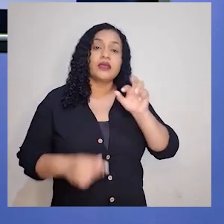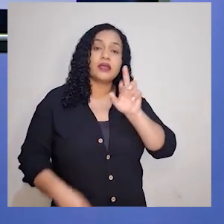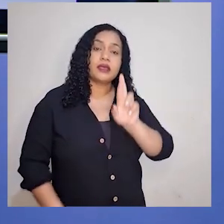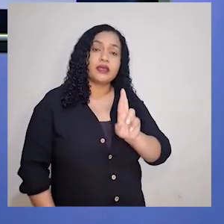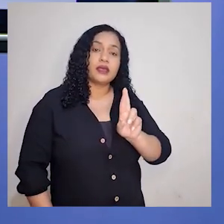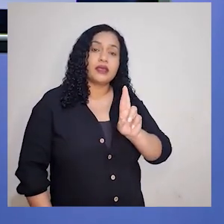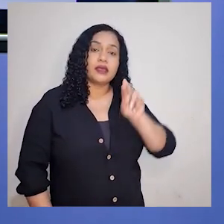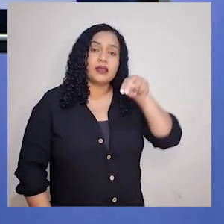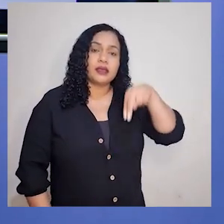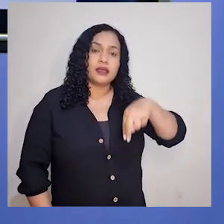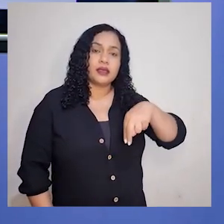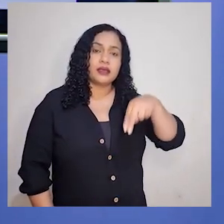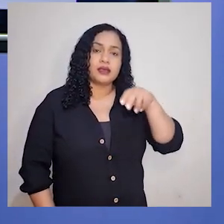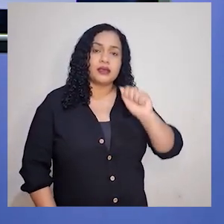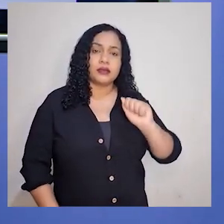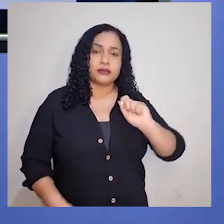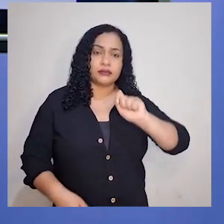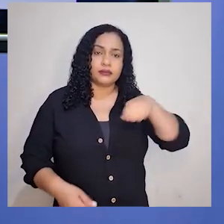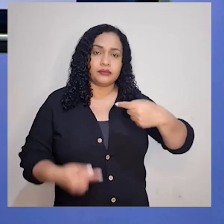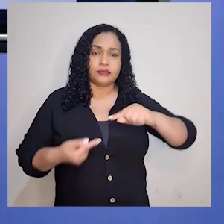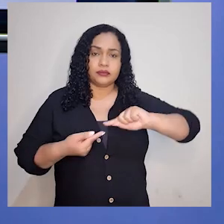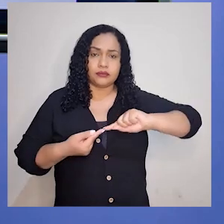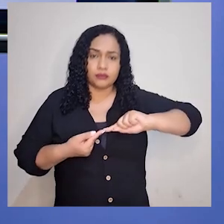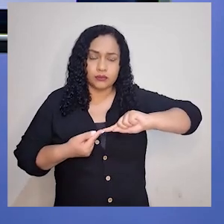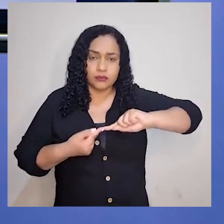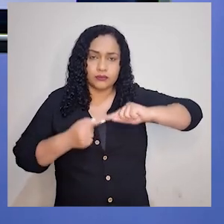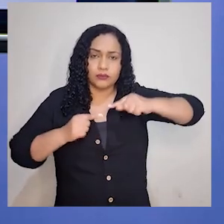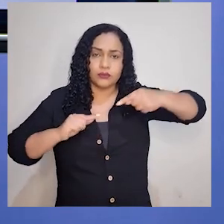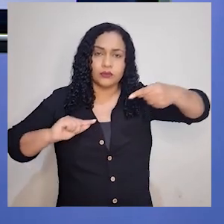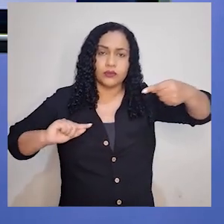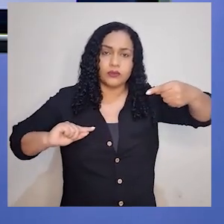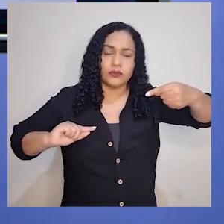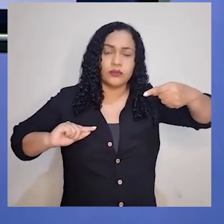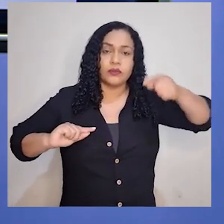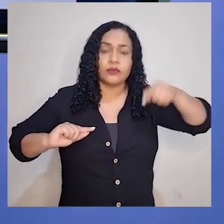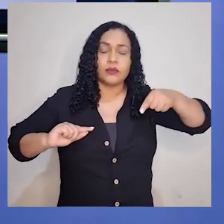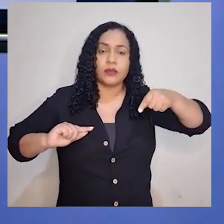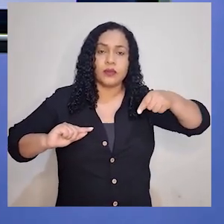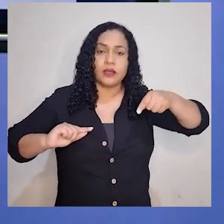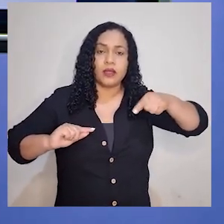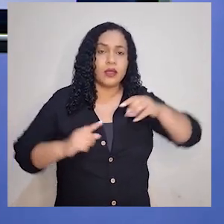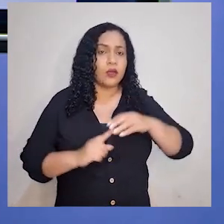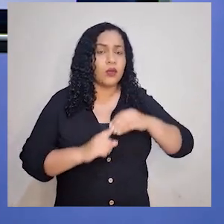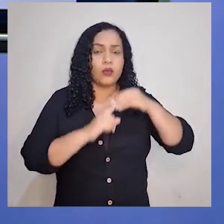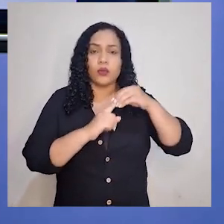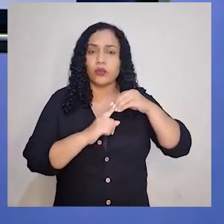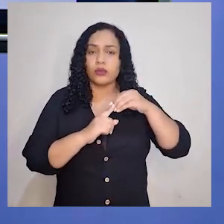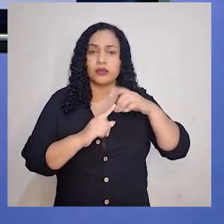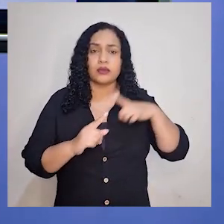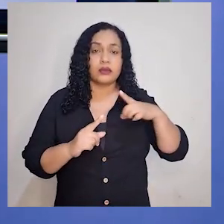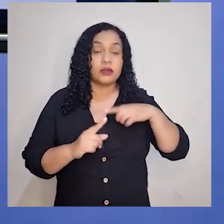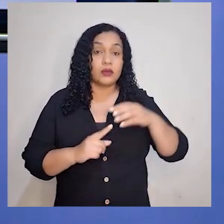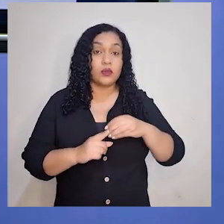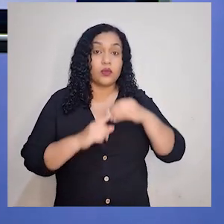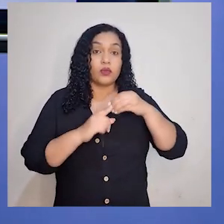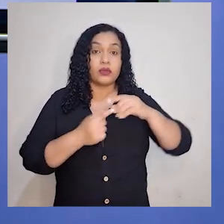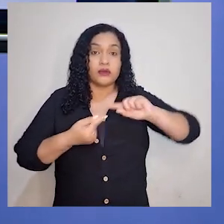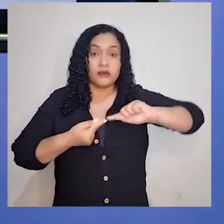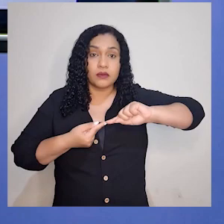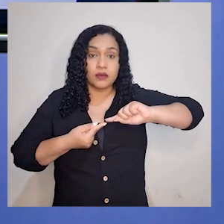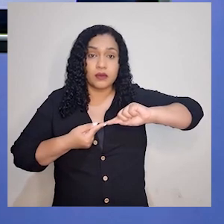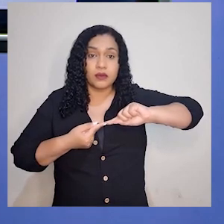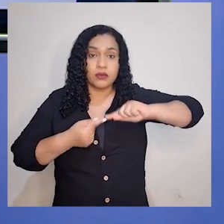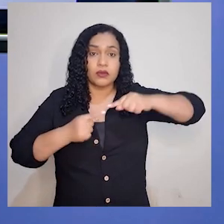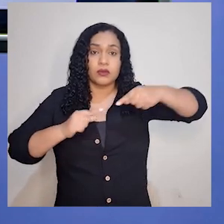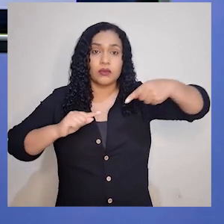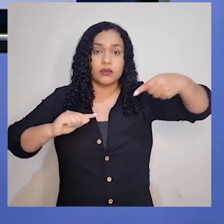é RNA. Diferentemente do DNA, o RNA é um filamento único, ele é uma